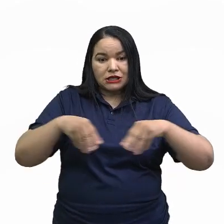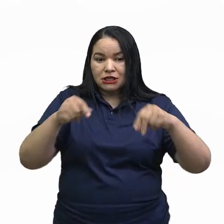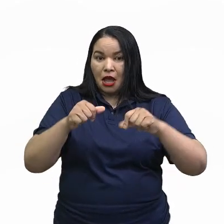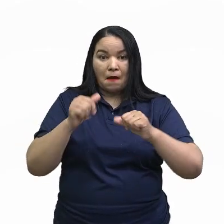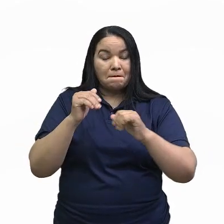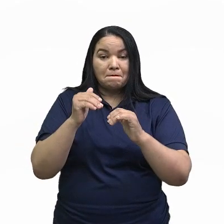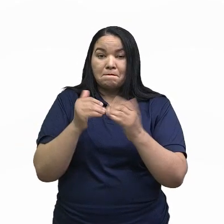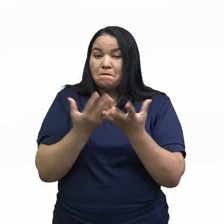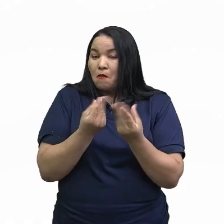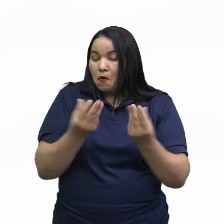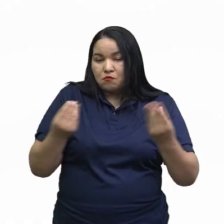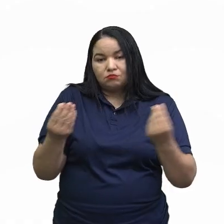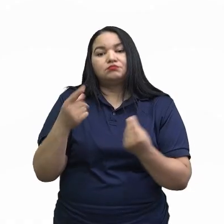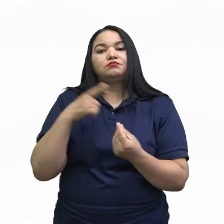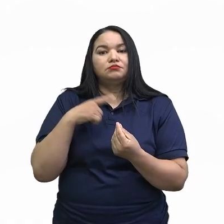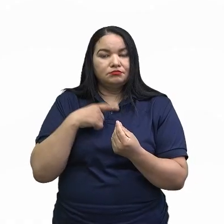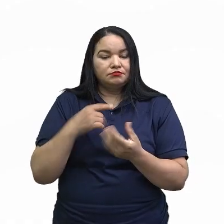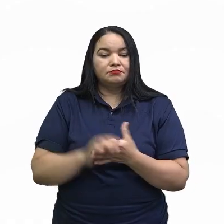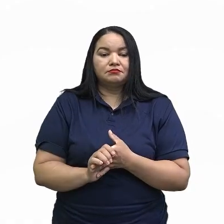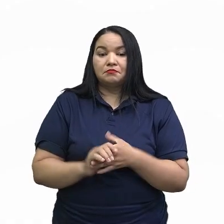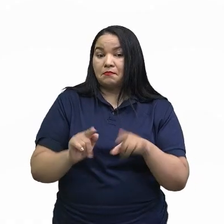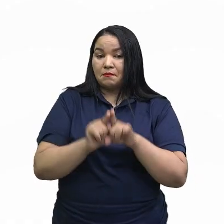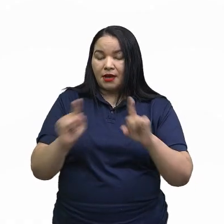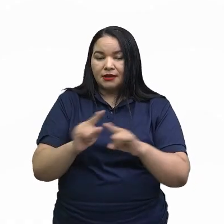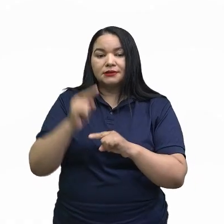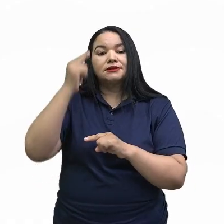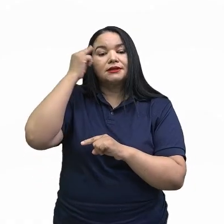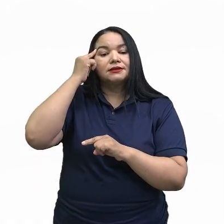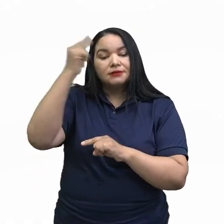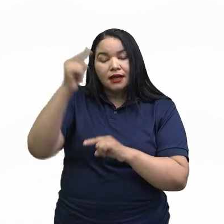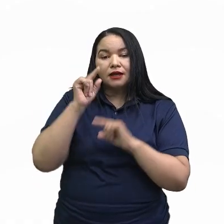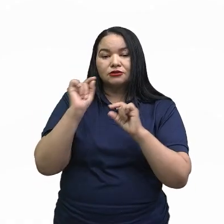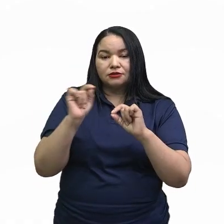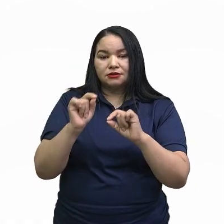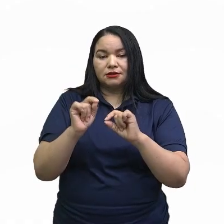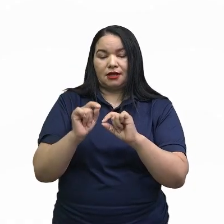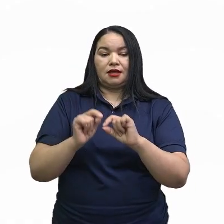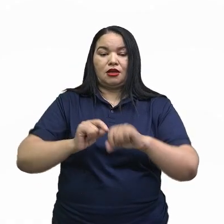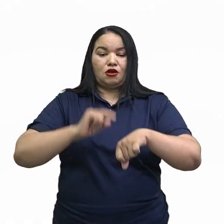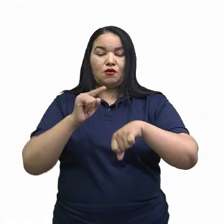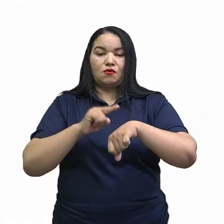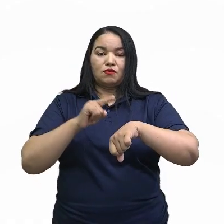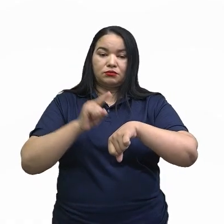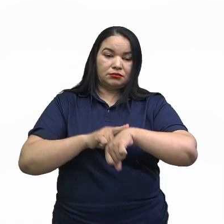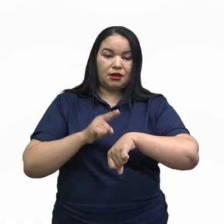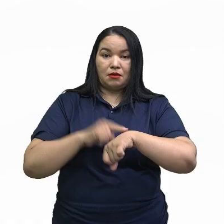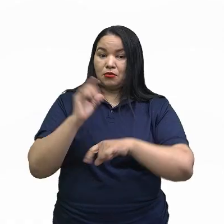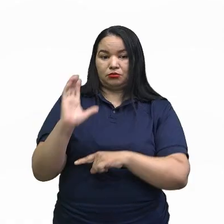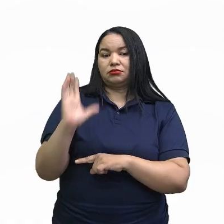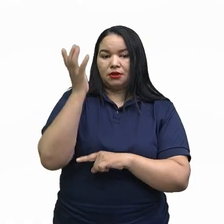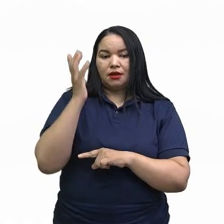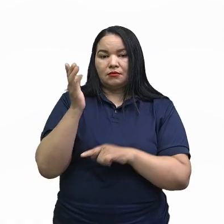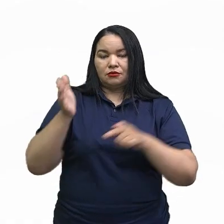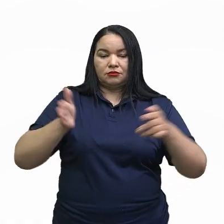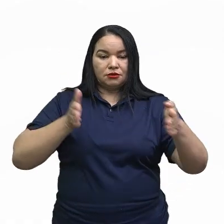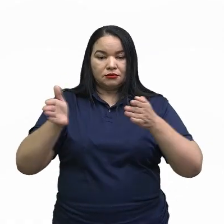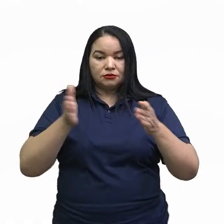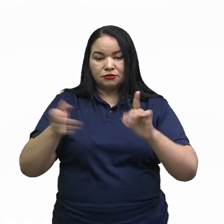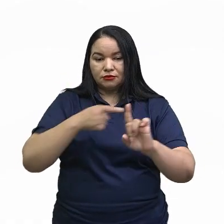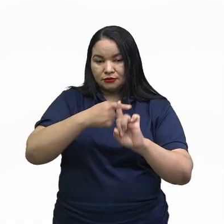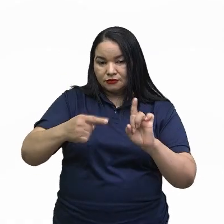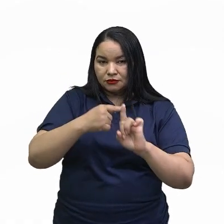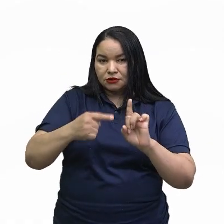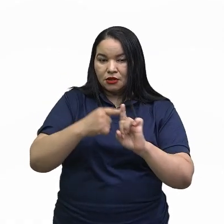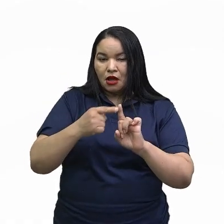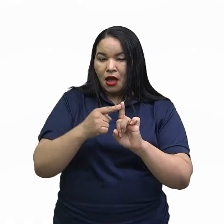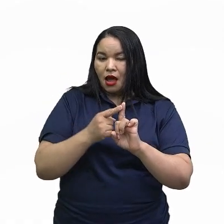que isso, né? Mas a ideia é que o tempo de meia-vida do urânio, né, é bem longo. Então, a gente não precisaria se